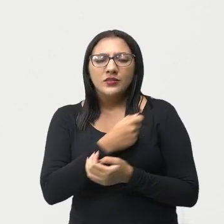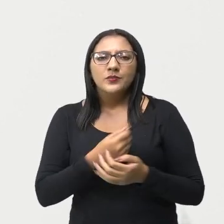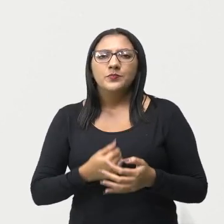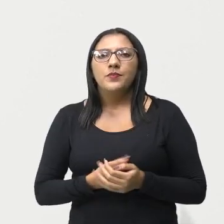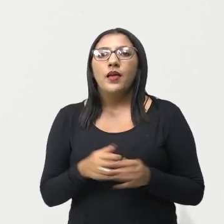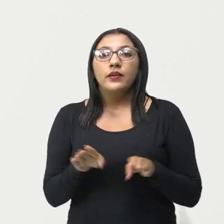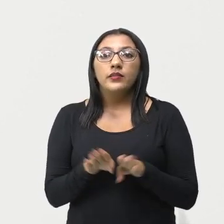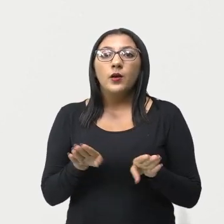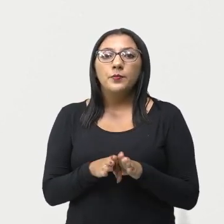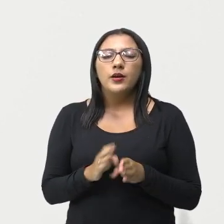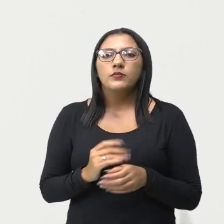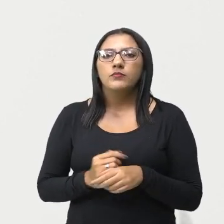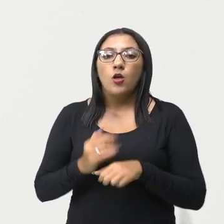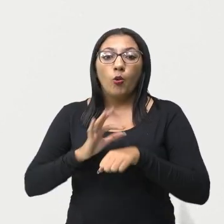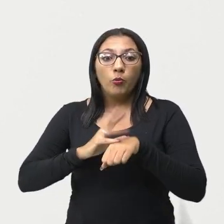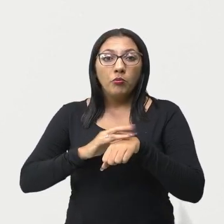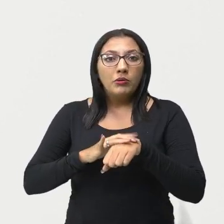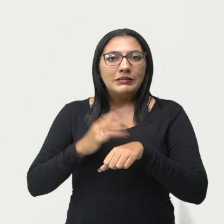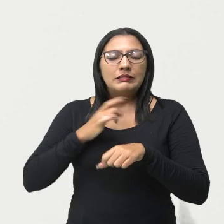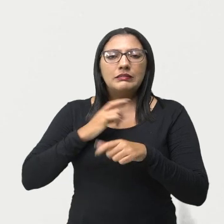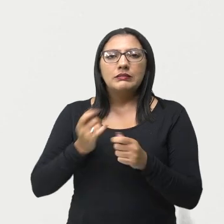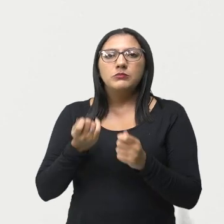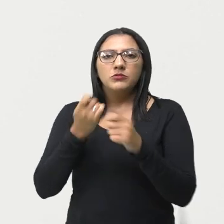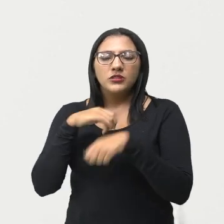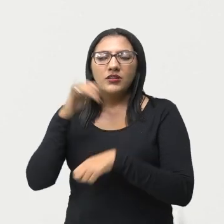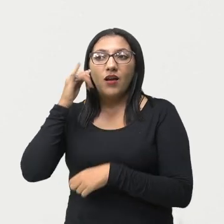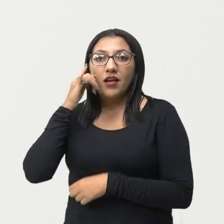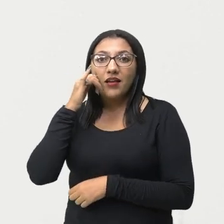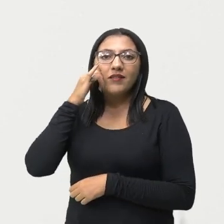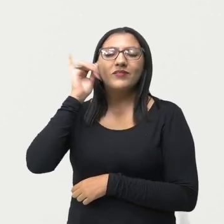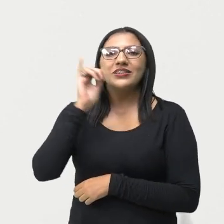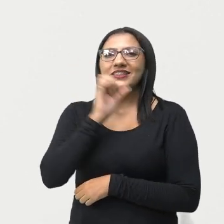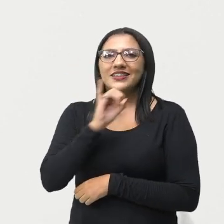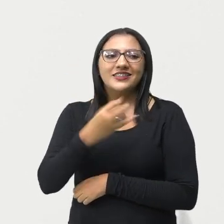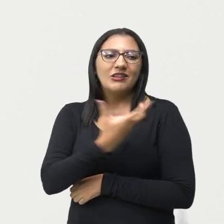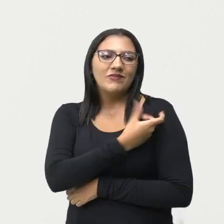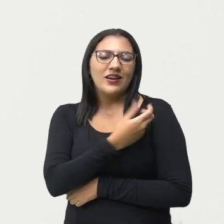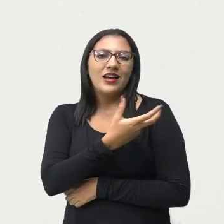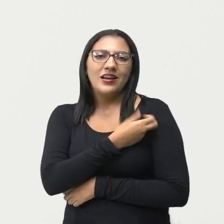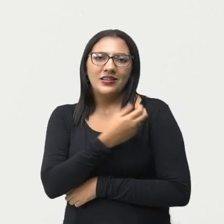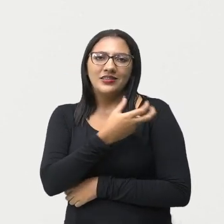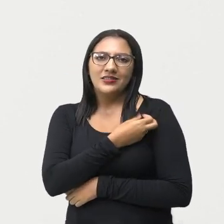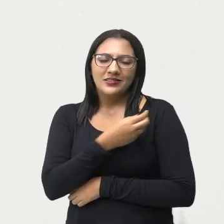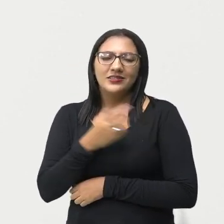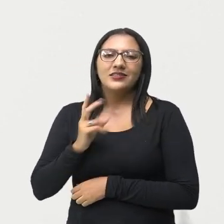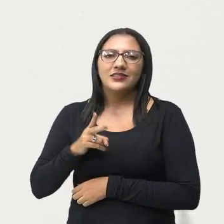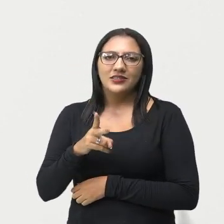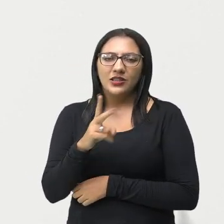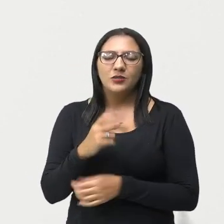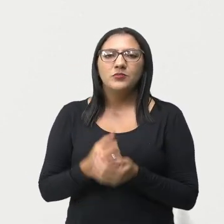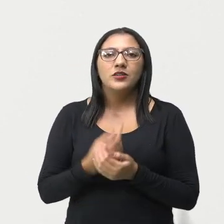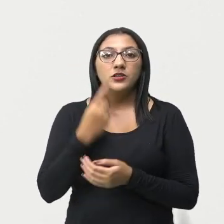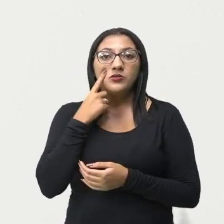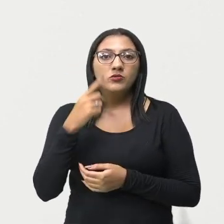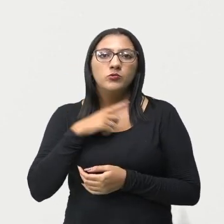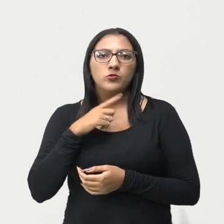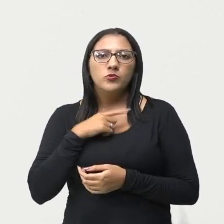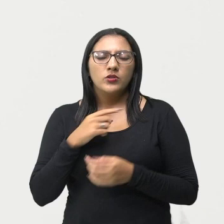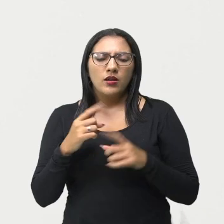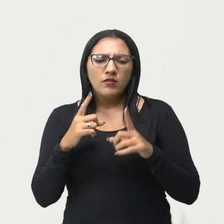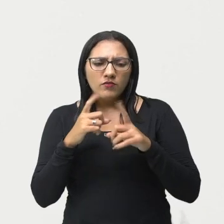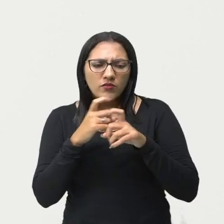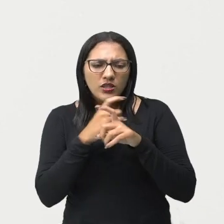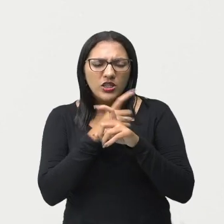As doenças que podemos prevenir quando tomamos essas vacinas, a gente viu as virais, certo? Vimos as que